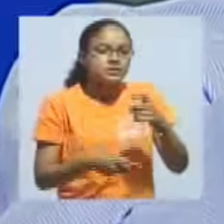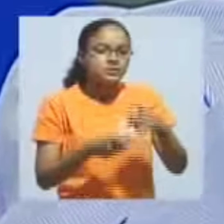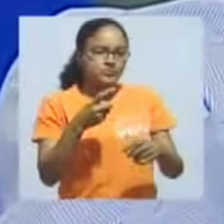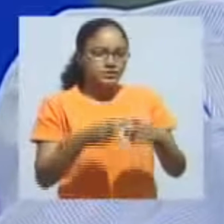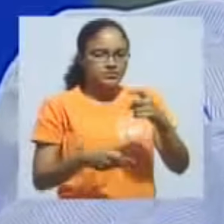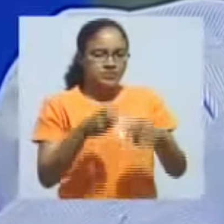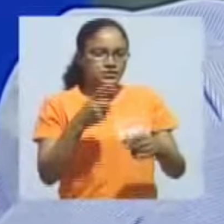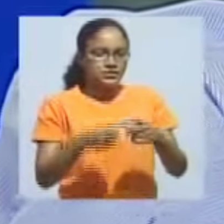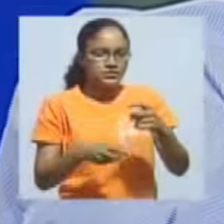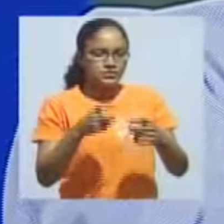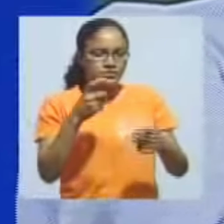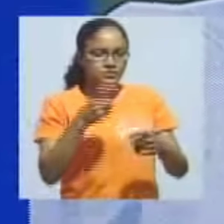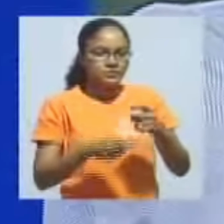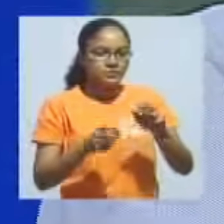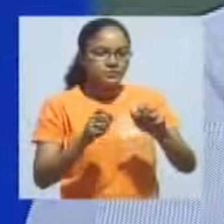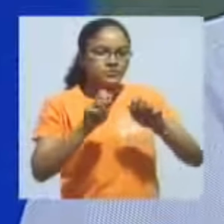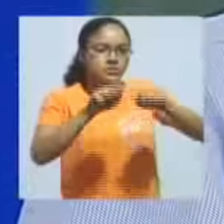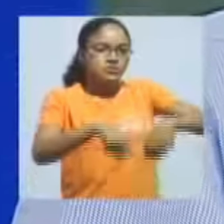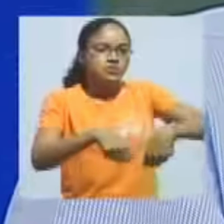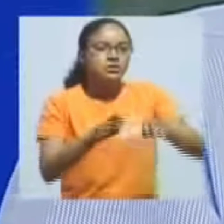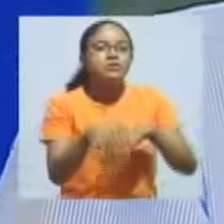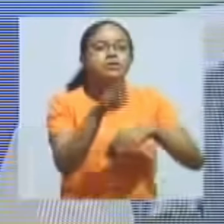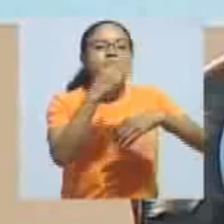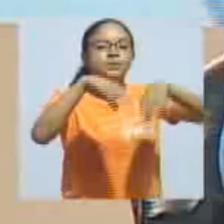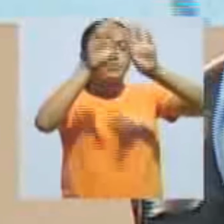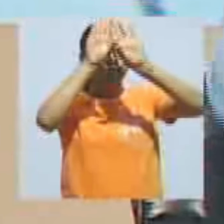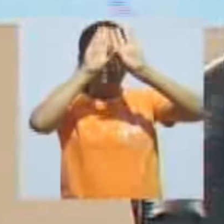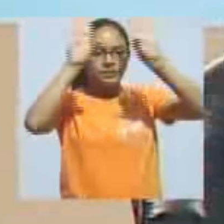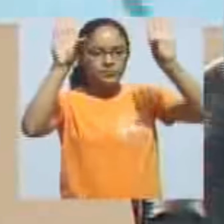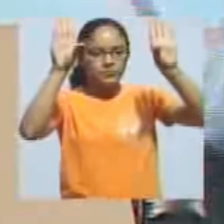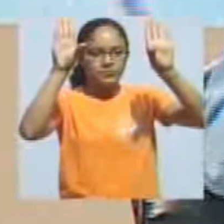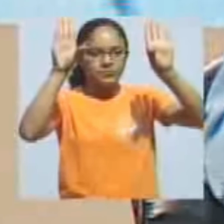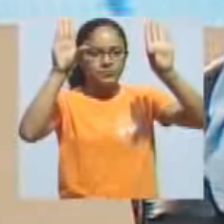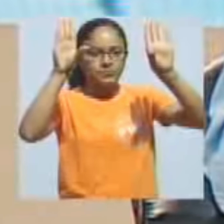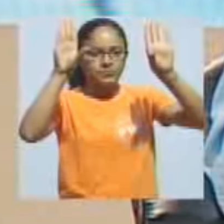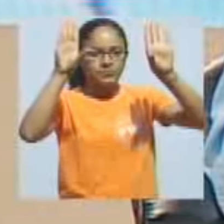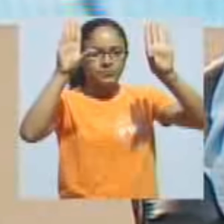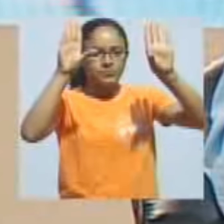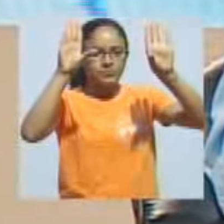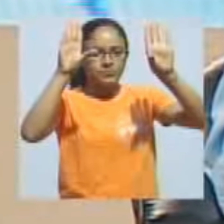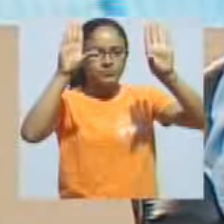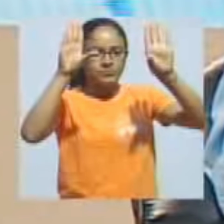procuro vivê-la conforme meu estado de vida, na pureza,